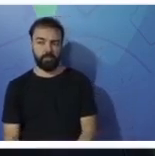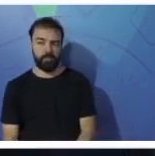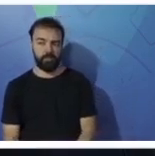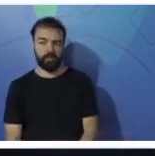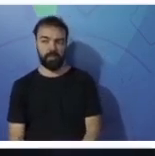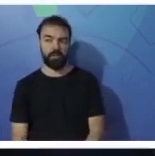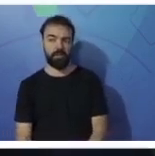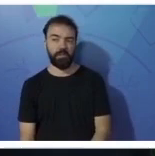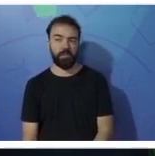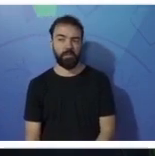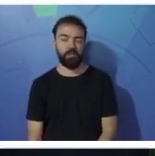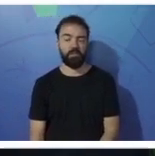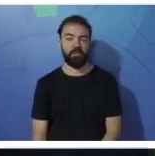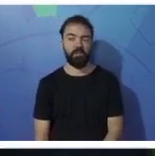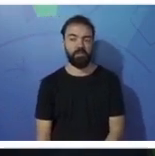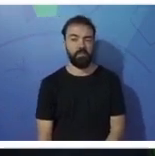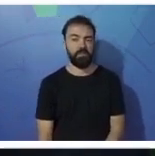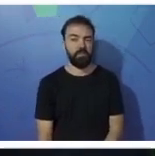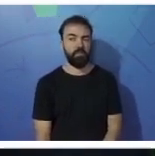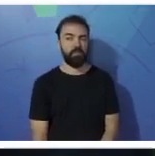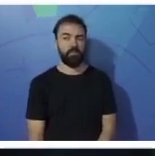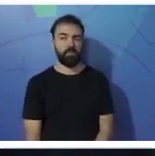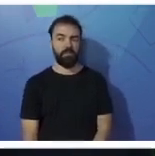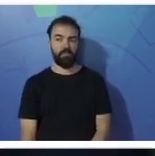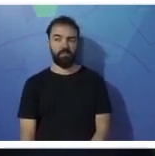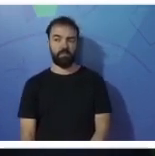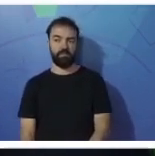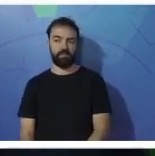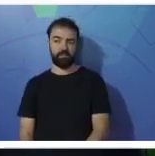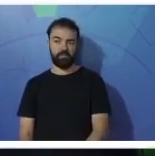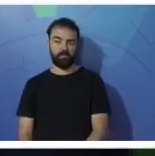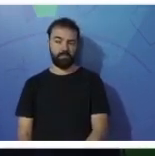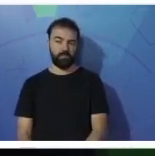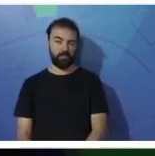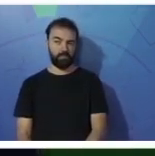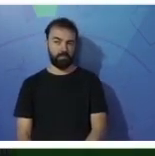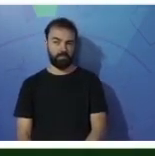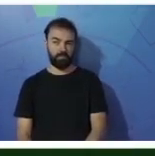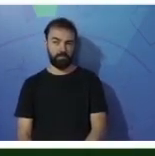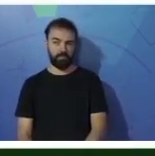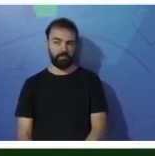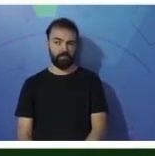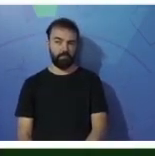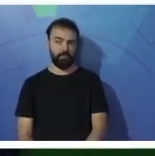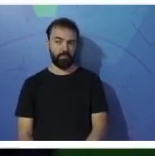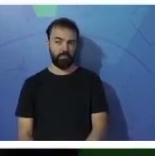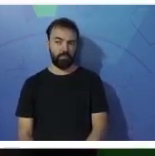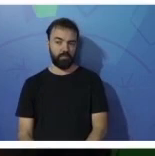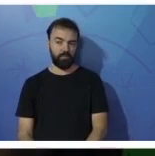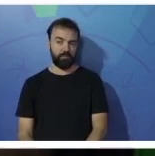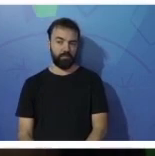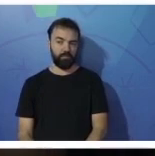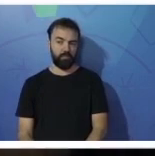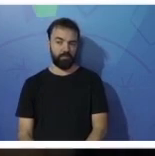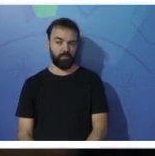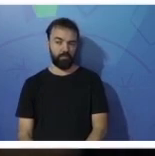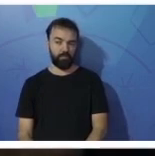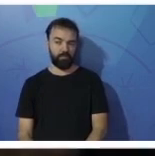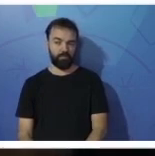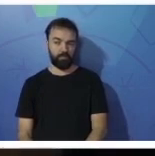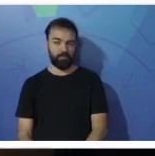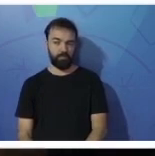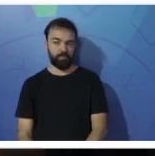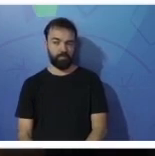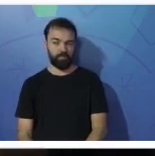que você queira passar para o destinatário, você coloca o pós-escrito, tá? Agora, escreva na